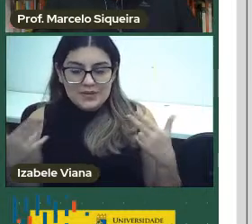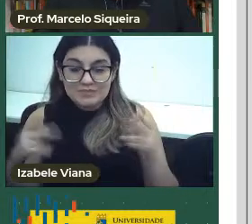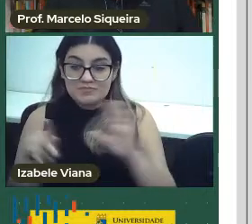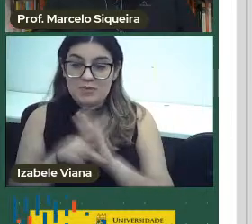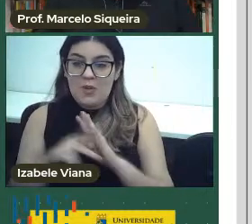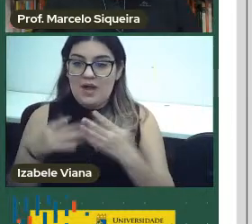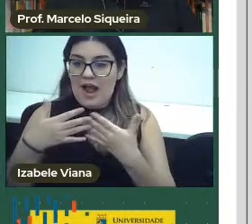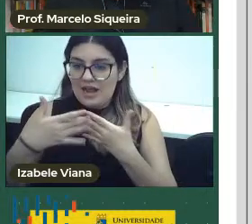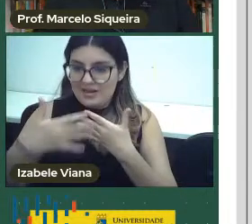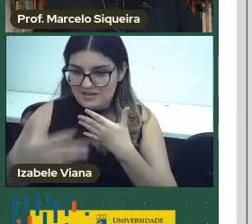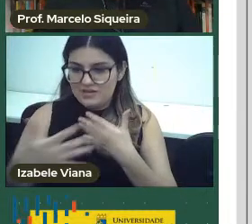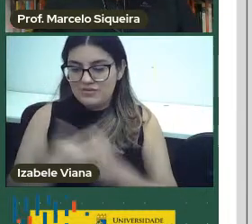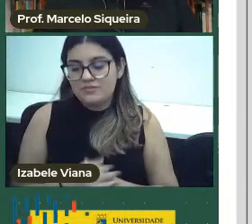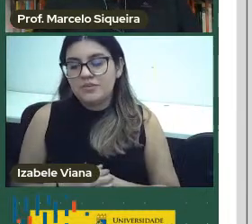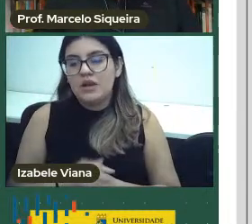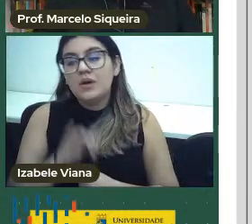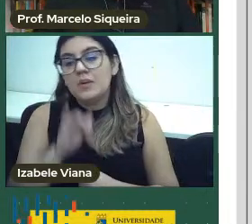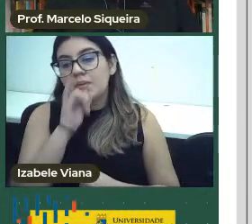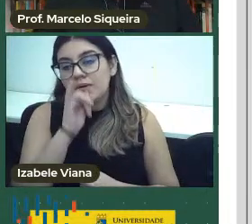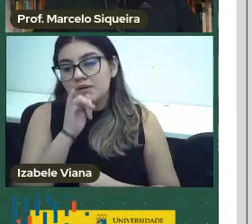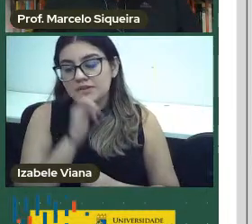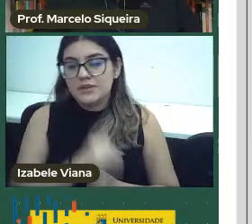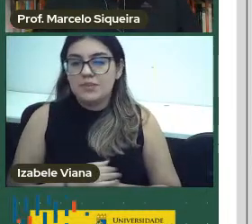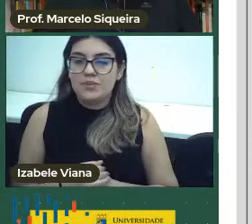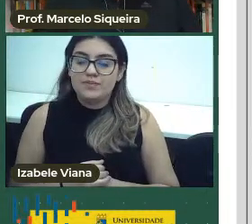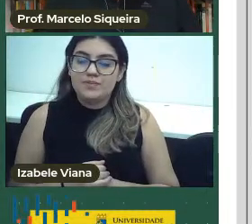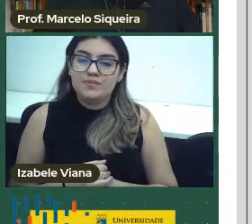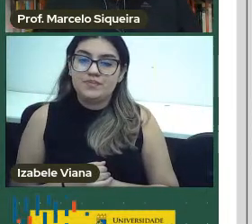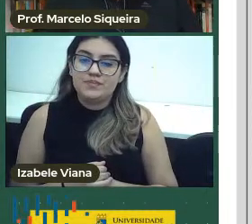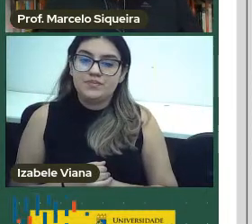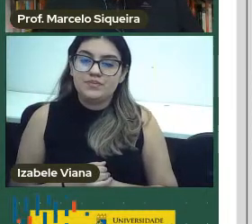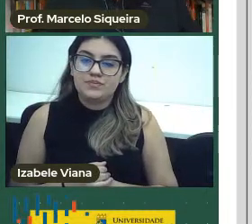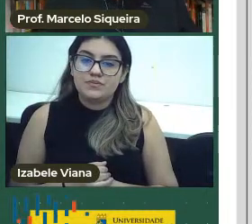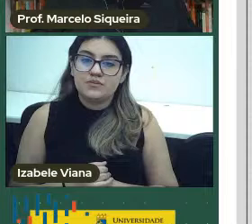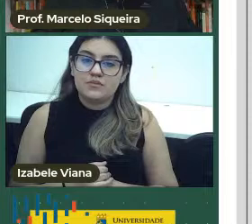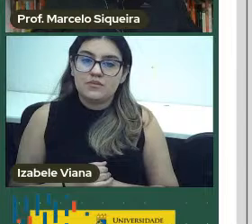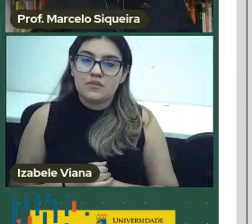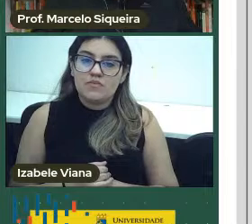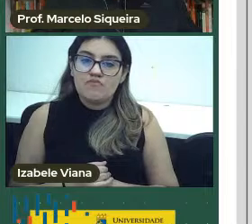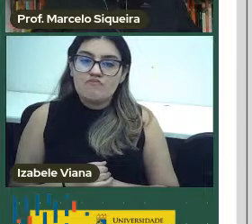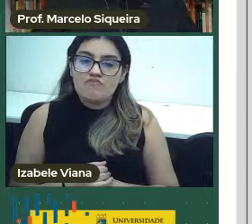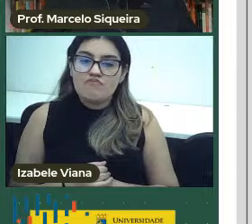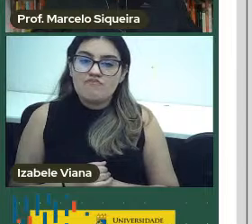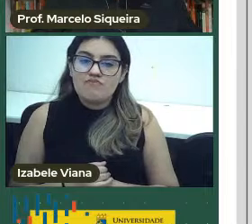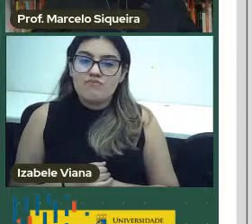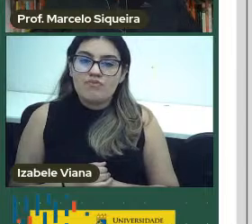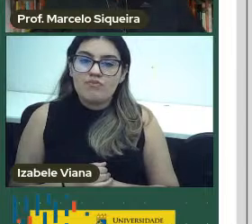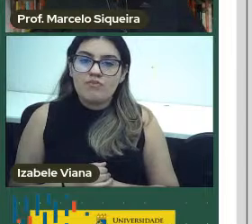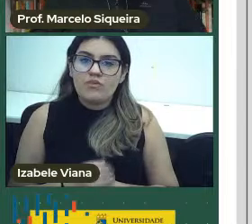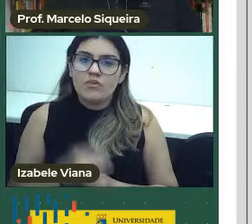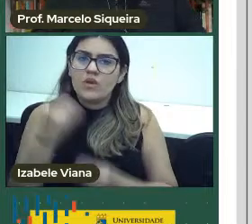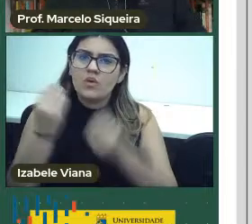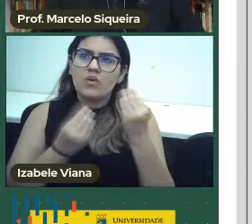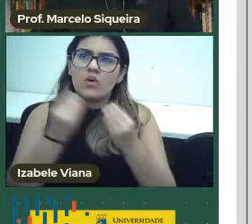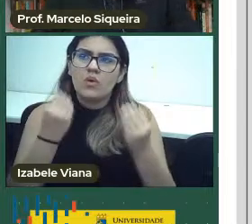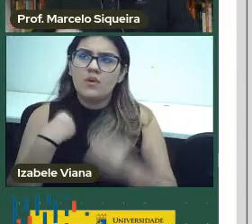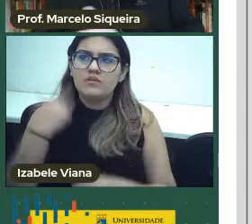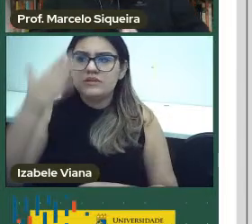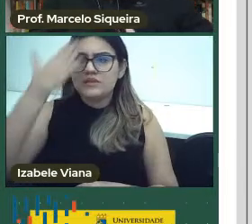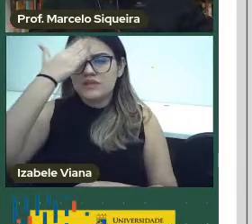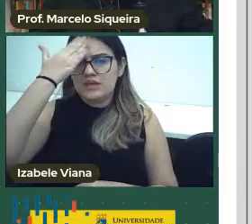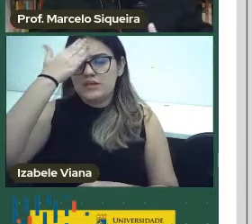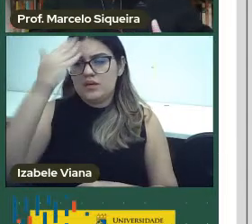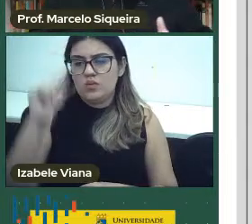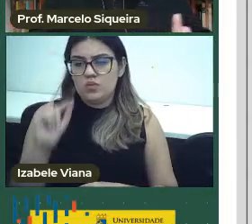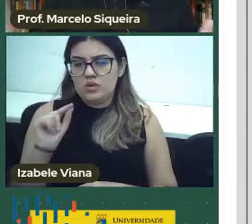arquivísticas. Por exemplo, né? Como é que eu consigo compreender o que, que a